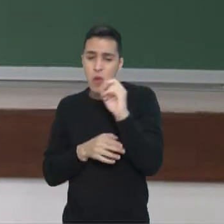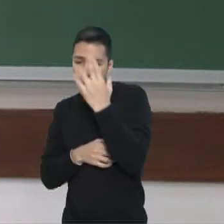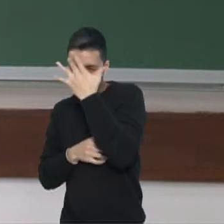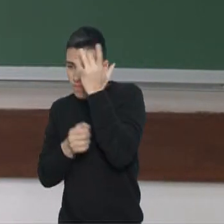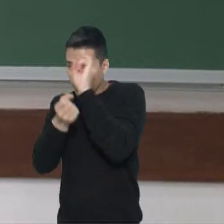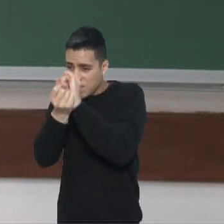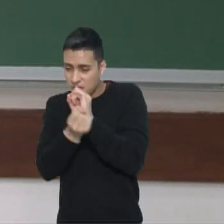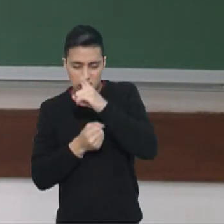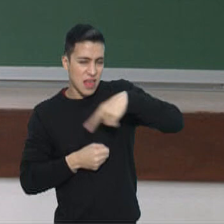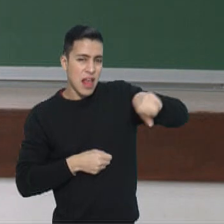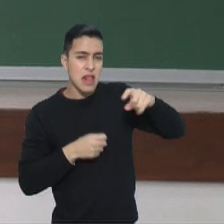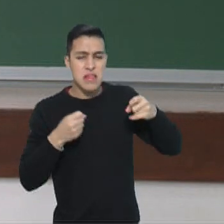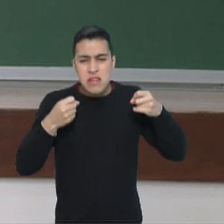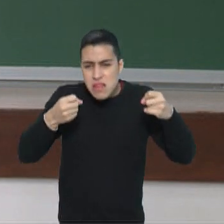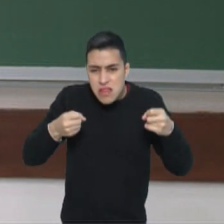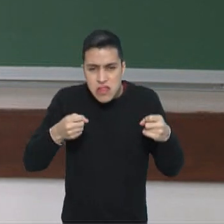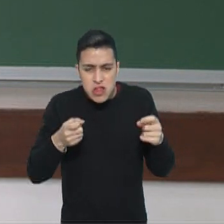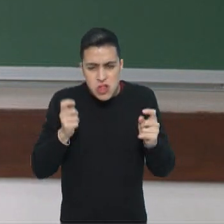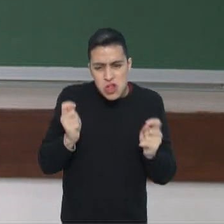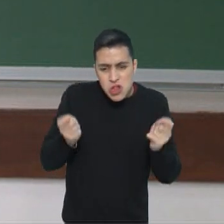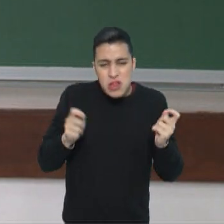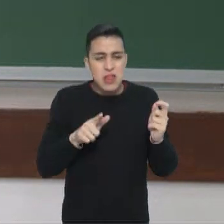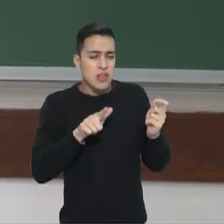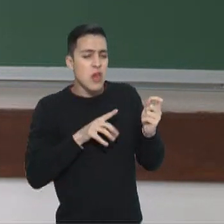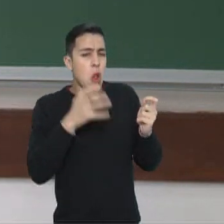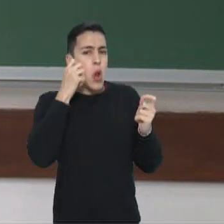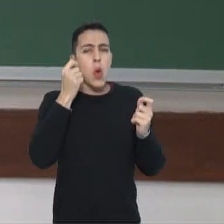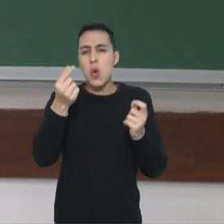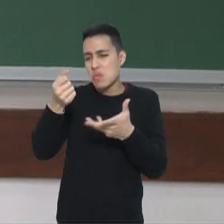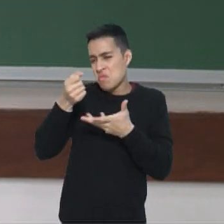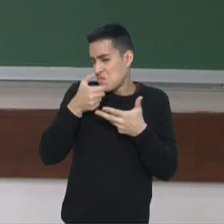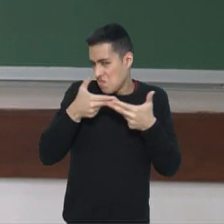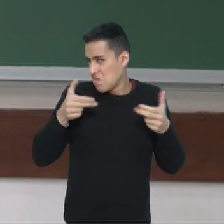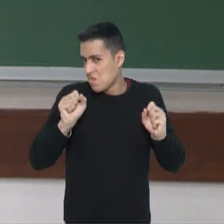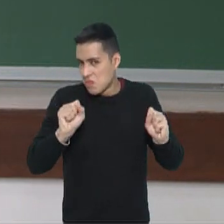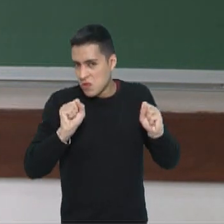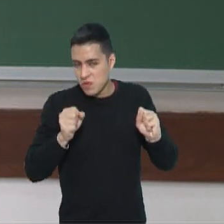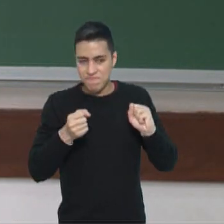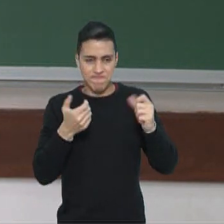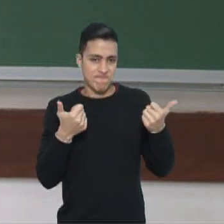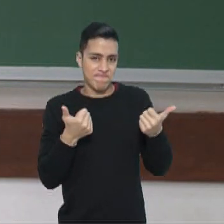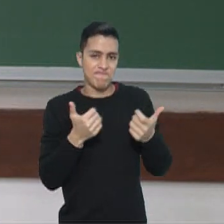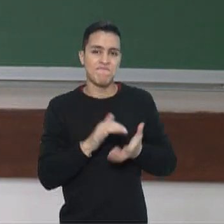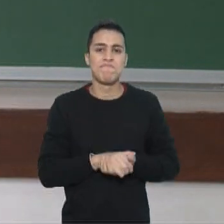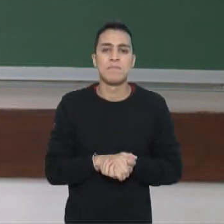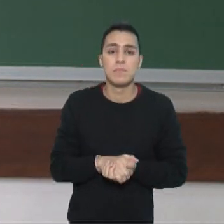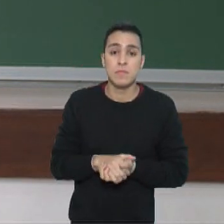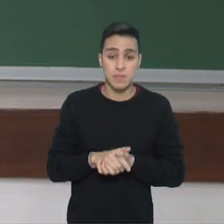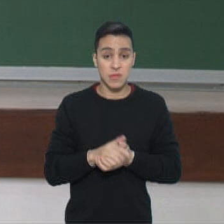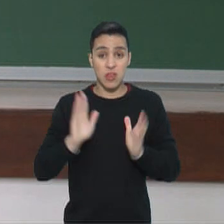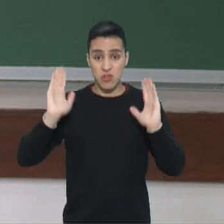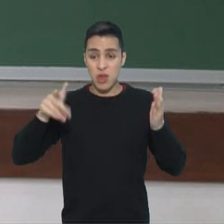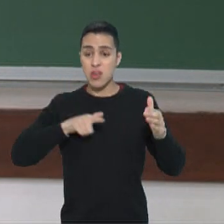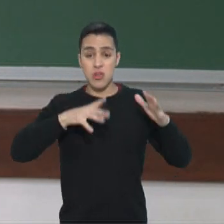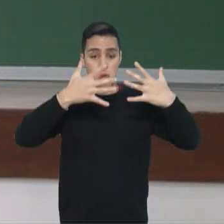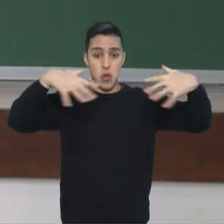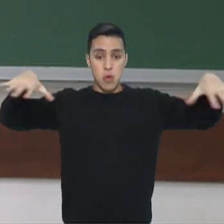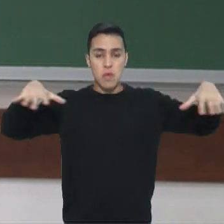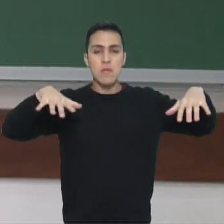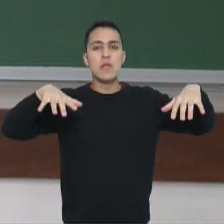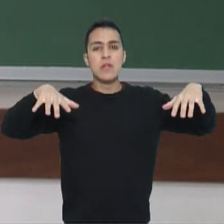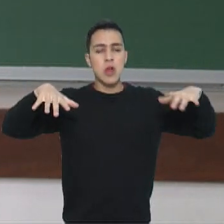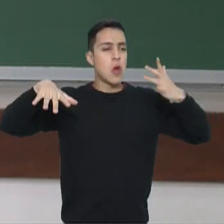eles corriam para obter algum lucro, alguma recompensa material, correto? Haviam torcidas separadas